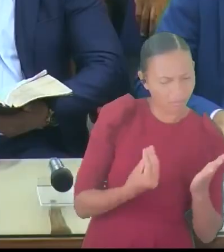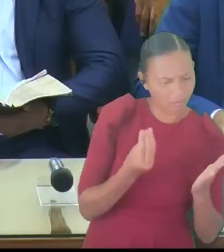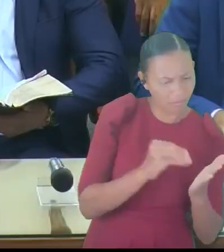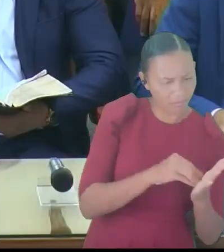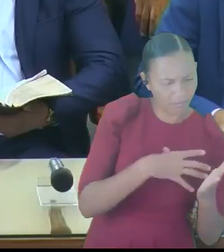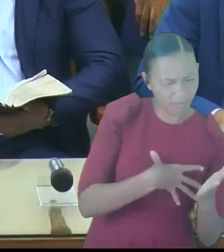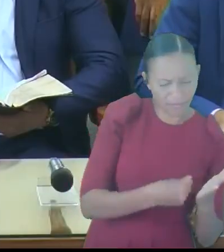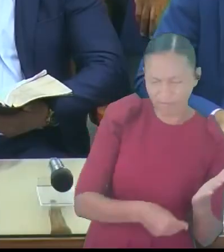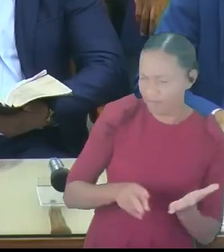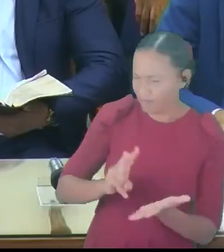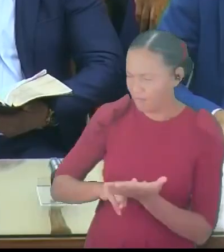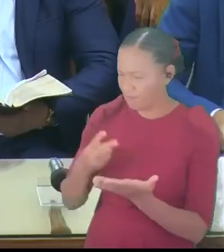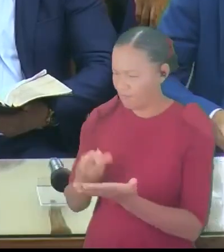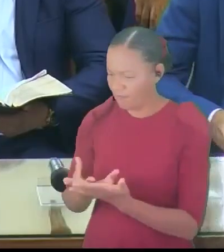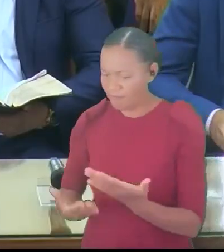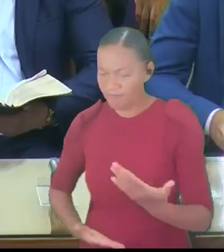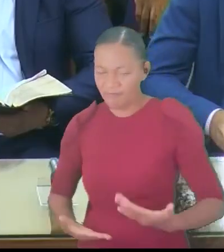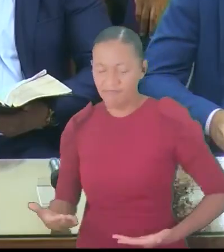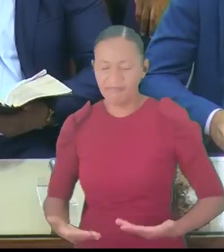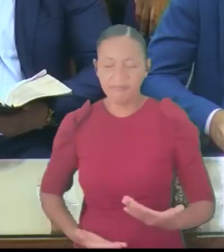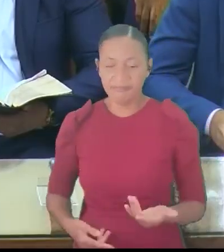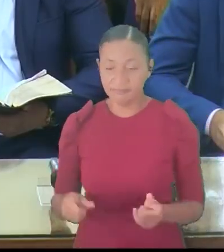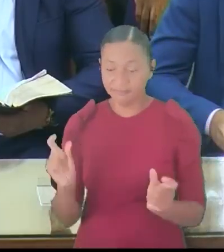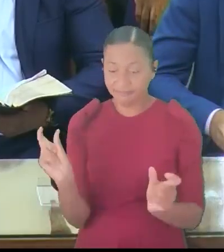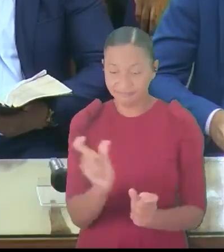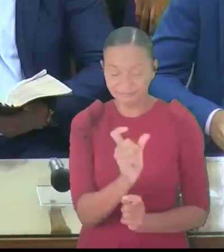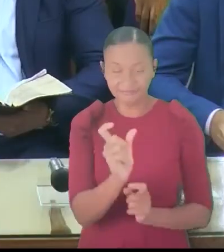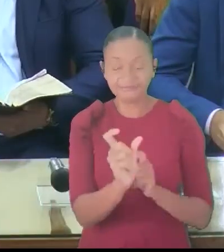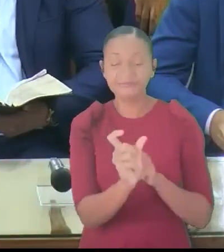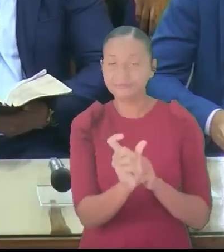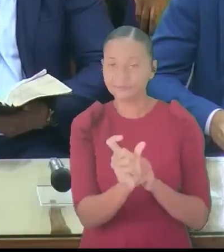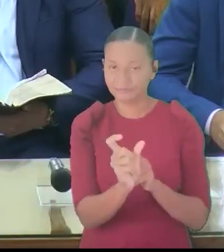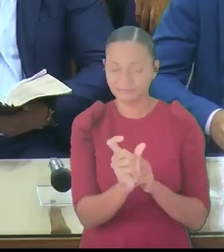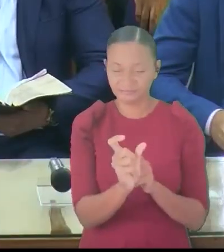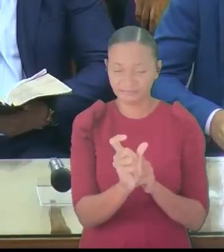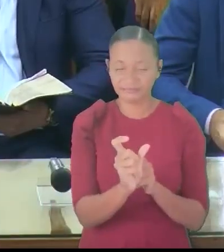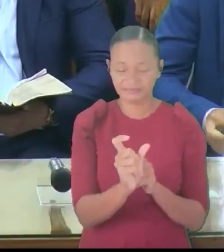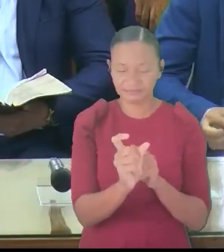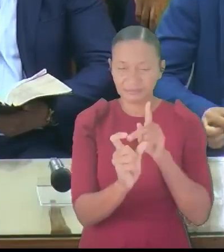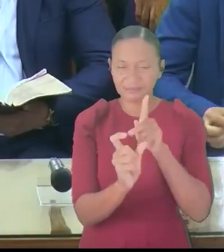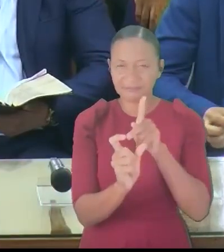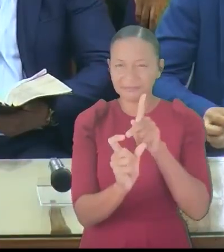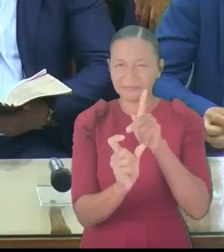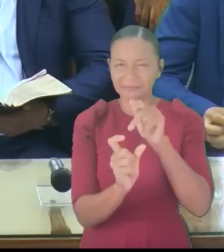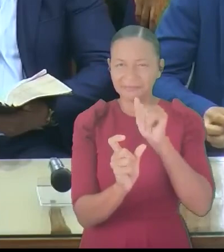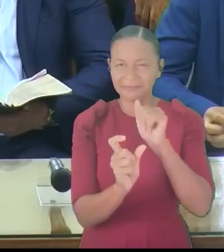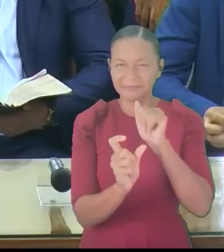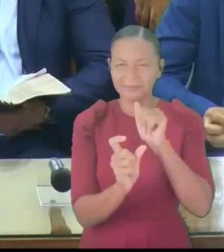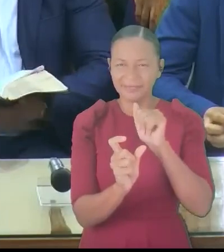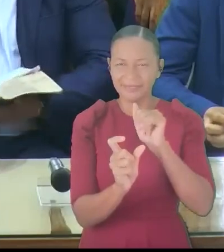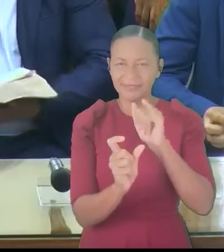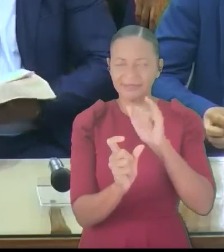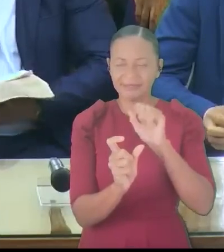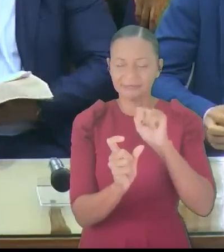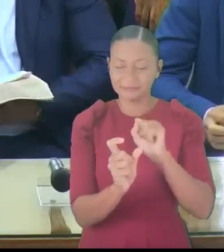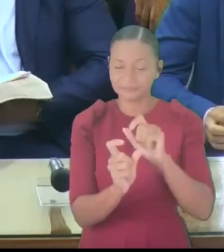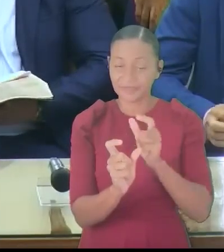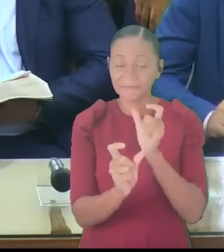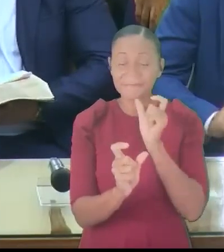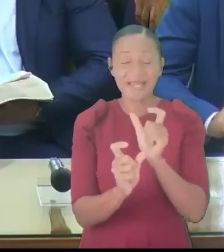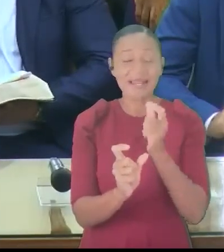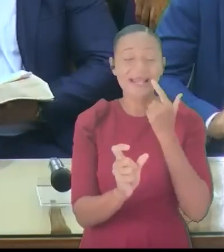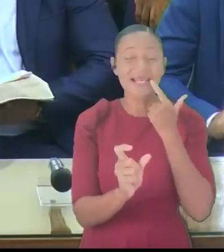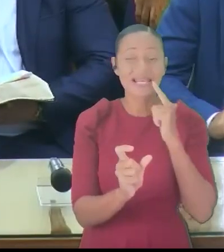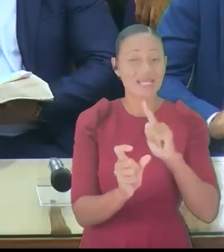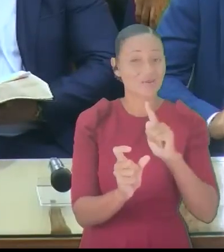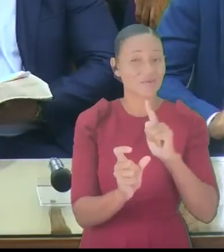outras traduzem por servo. Porque a palavra país não é país, nação. É uma palavra grega que não tem nada a ver com nação. A